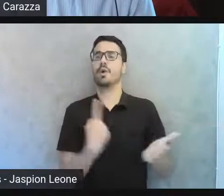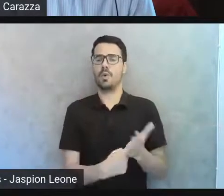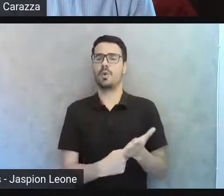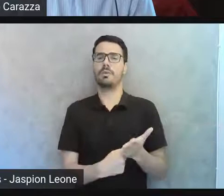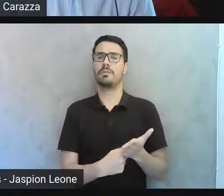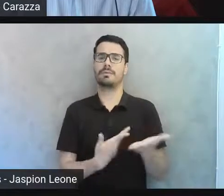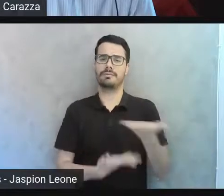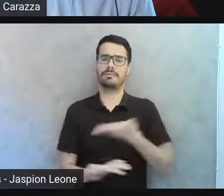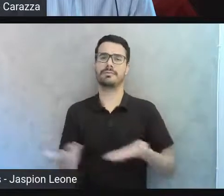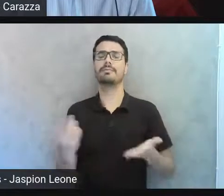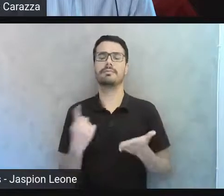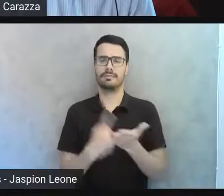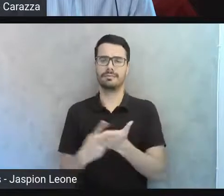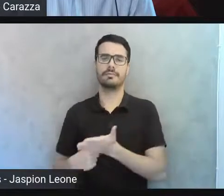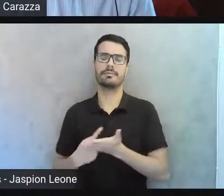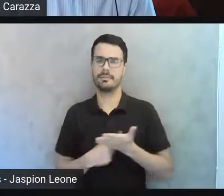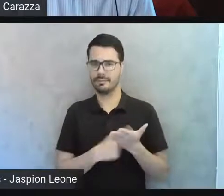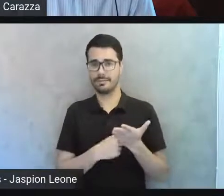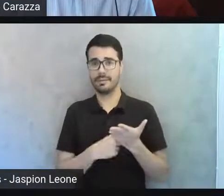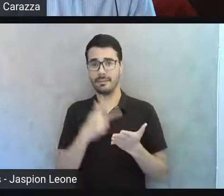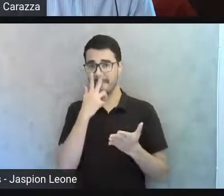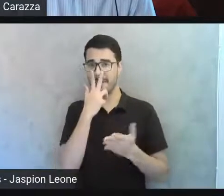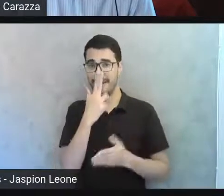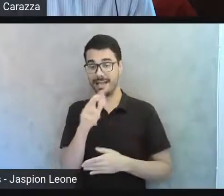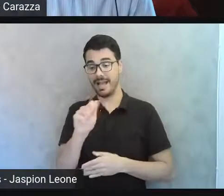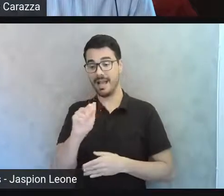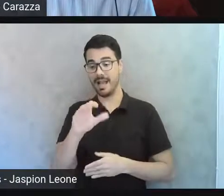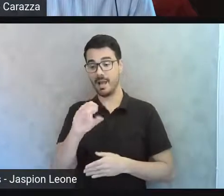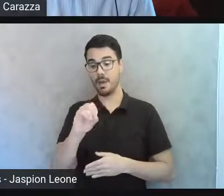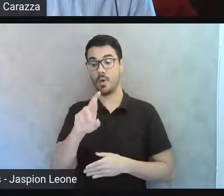gente tende a desqualificar como se acordo fosse um crime, né?